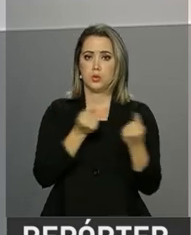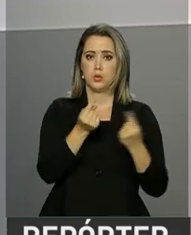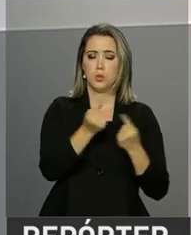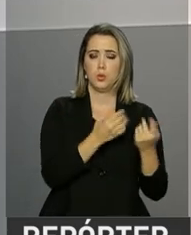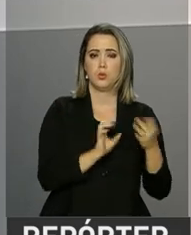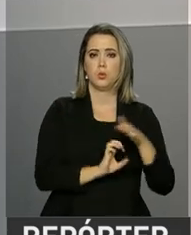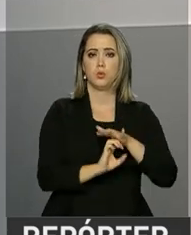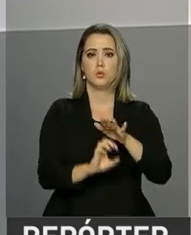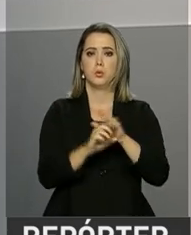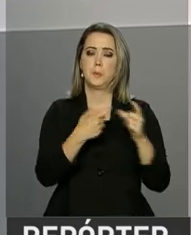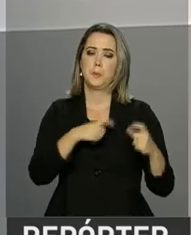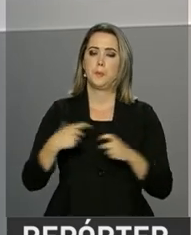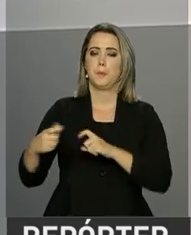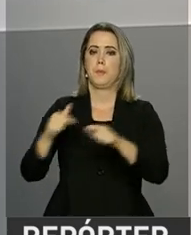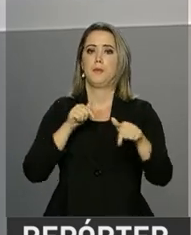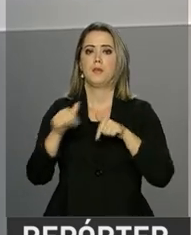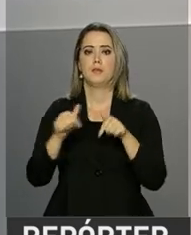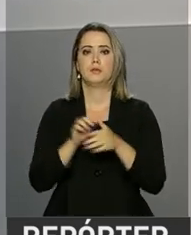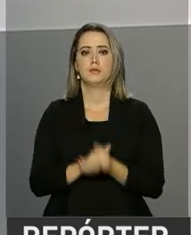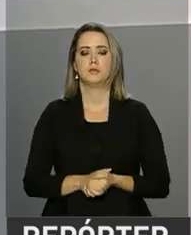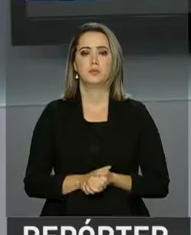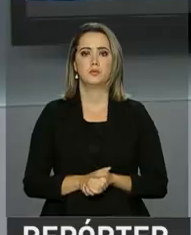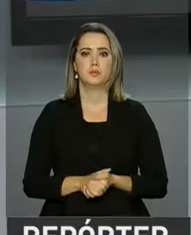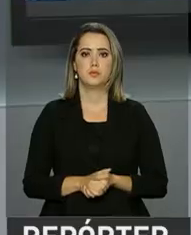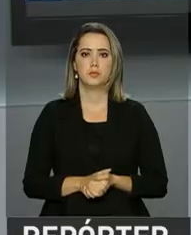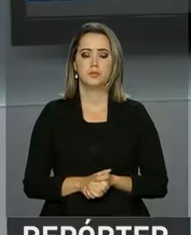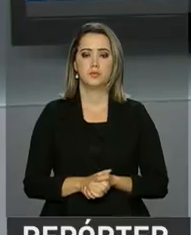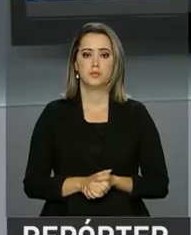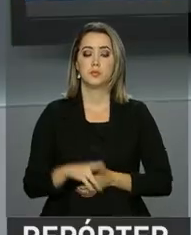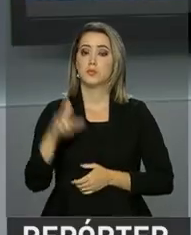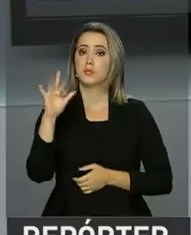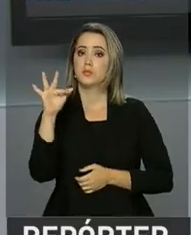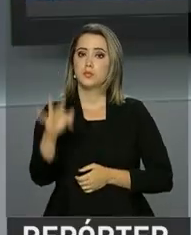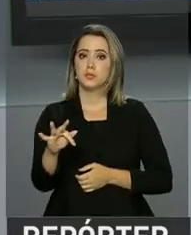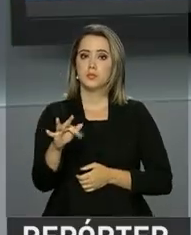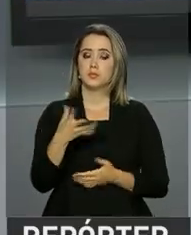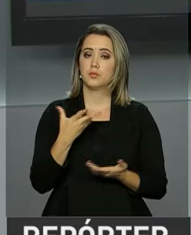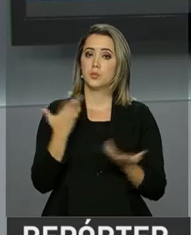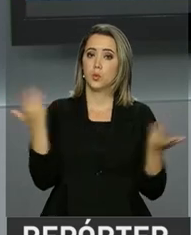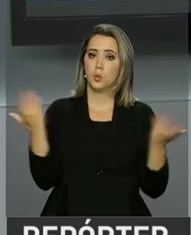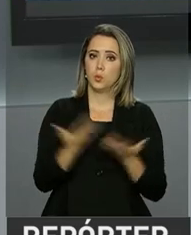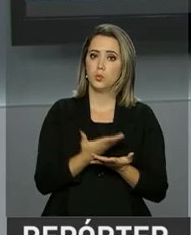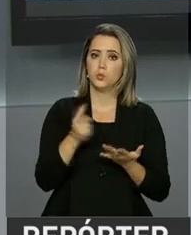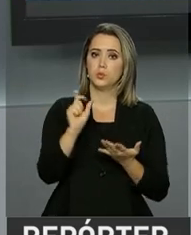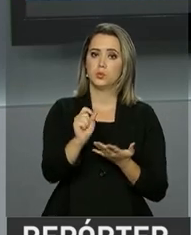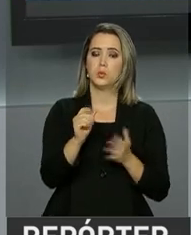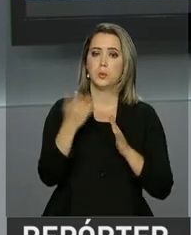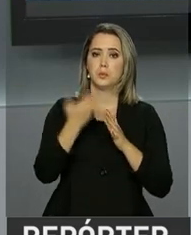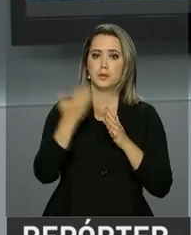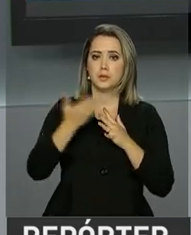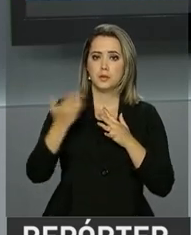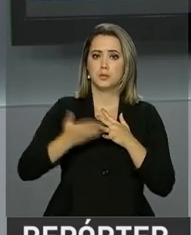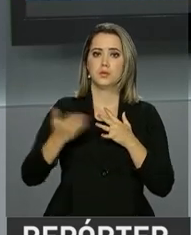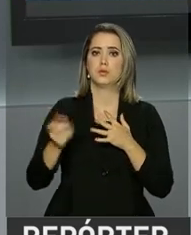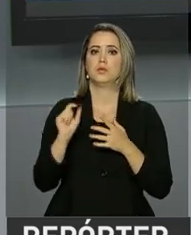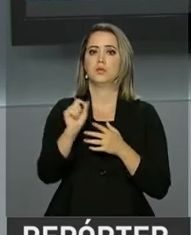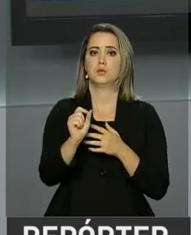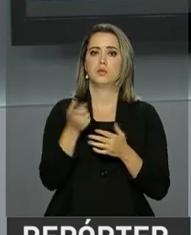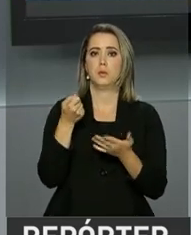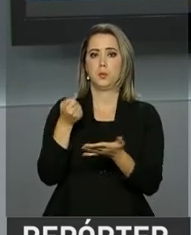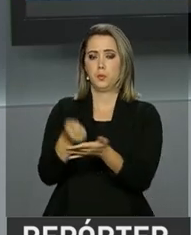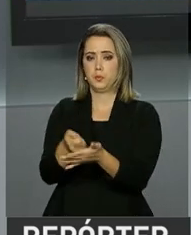empresa e a região de atuação a Receita Federal regulamentou hoje os parcelamentos